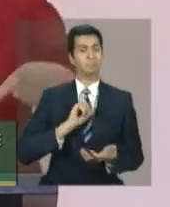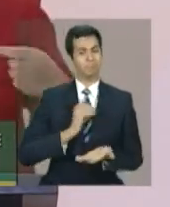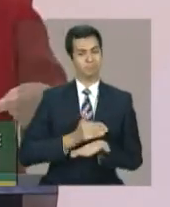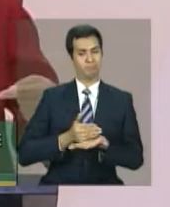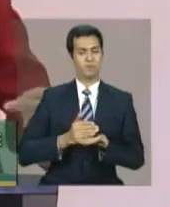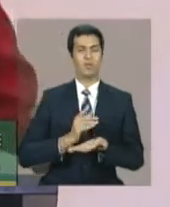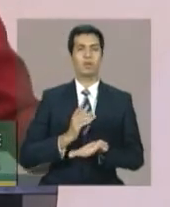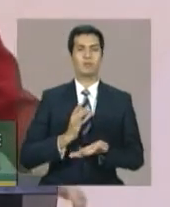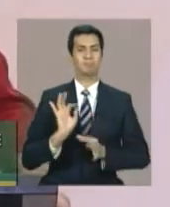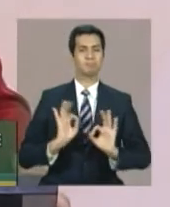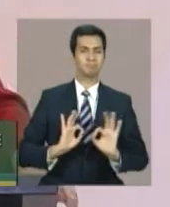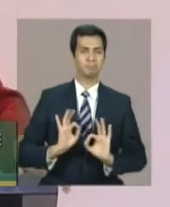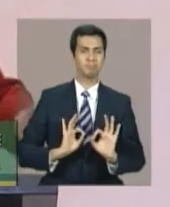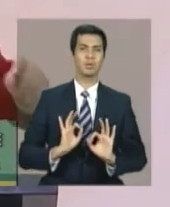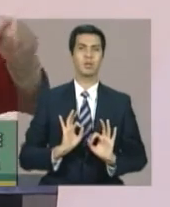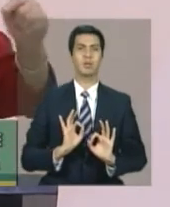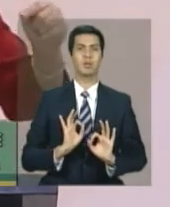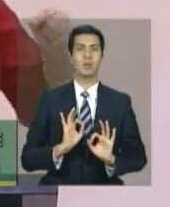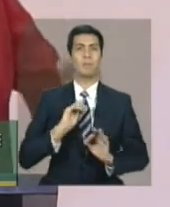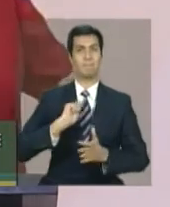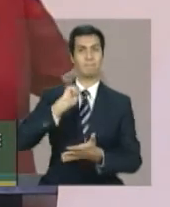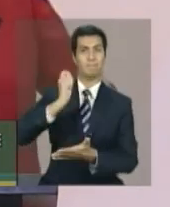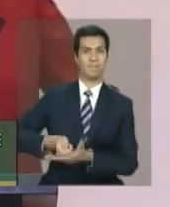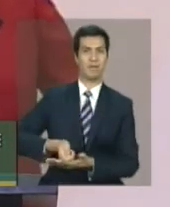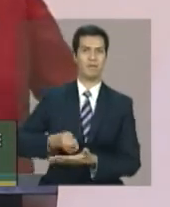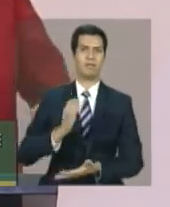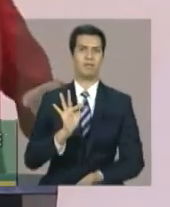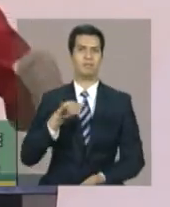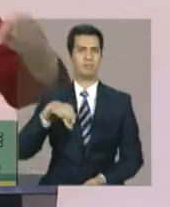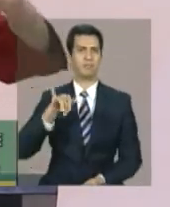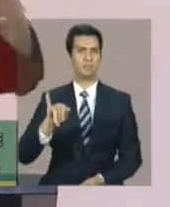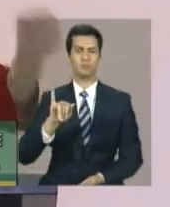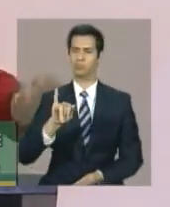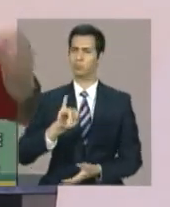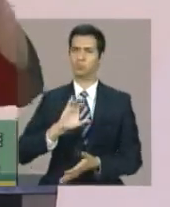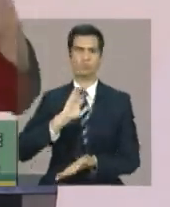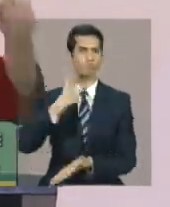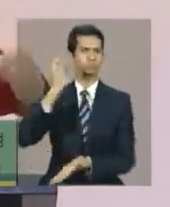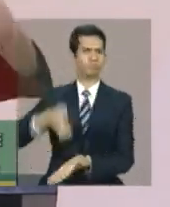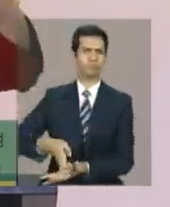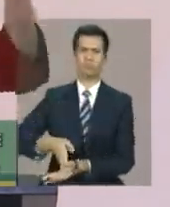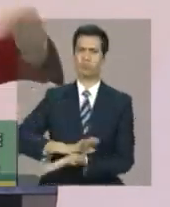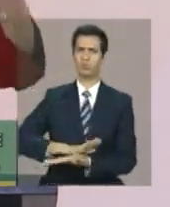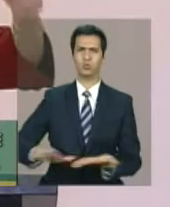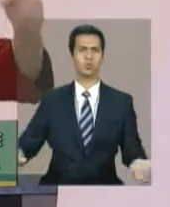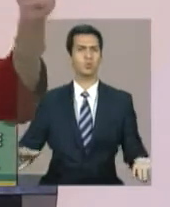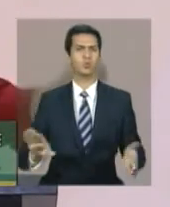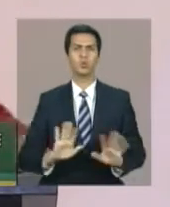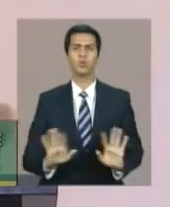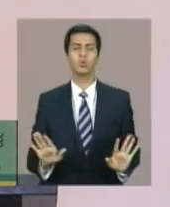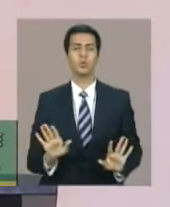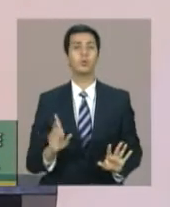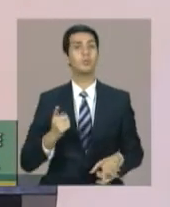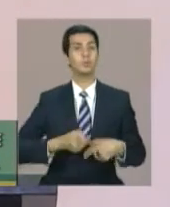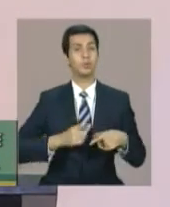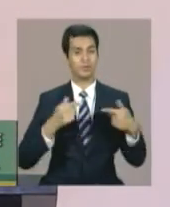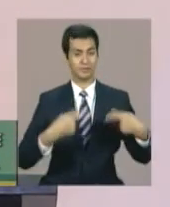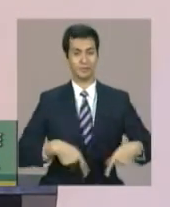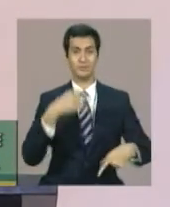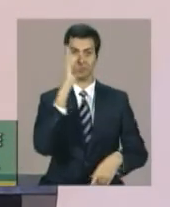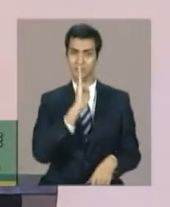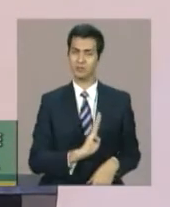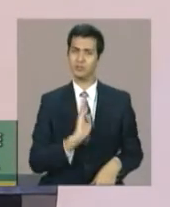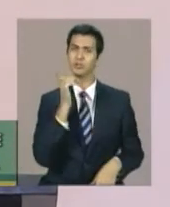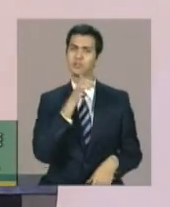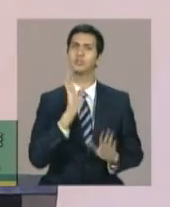fundo? Porque esse Brasil cresceu, porque nós incluímos quase uma Argentina